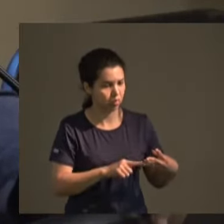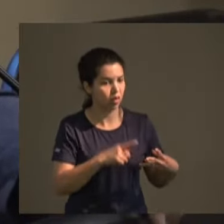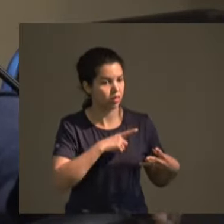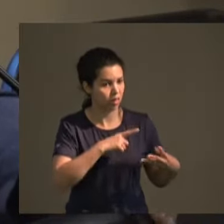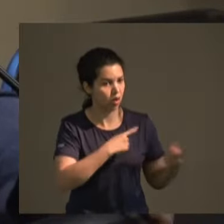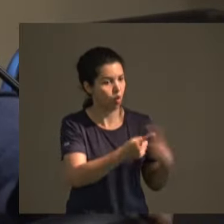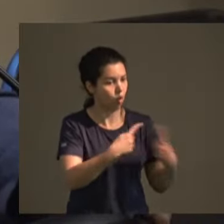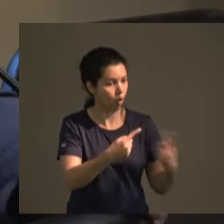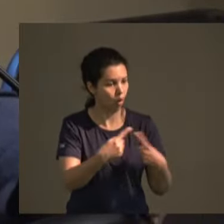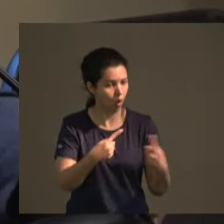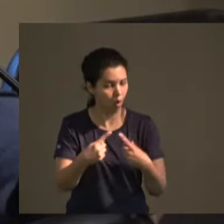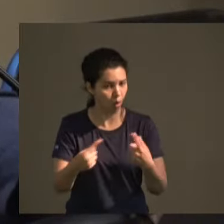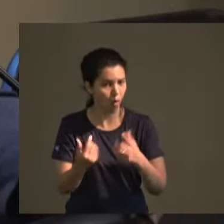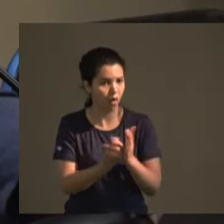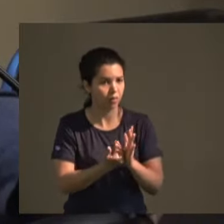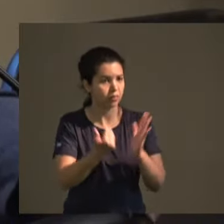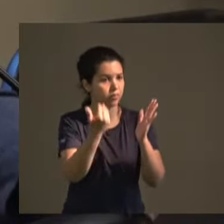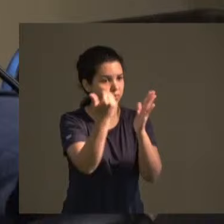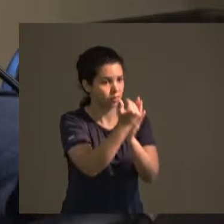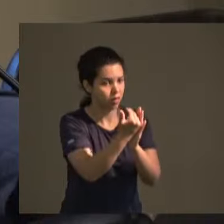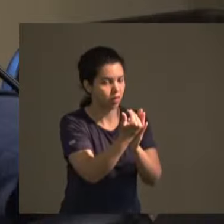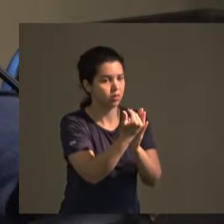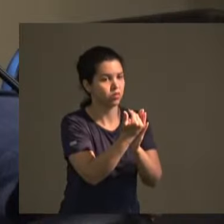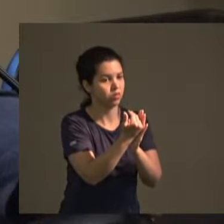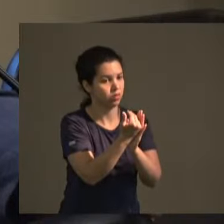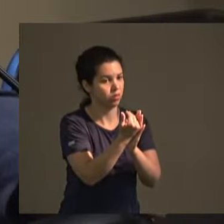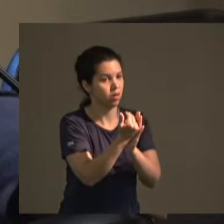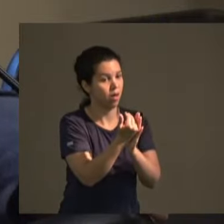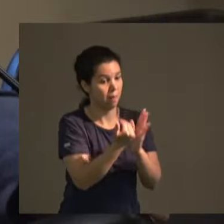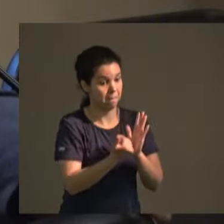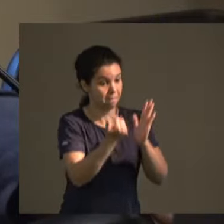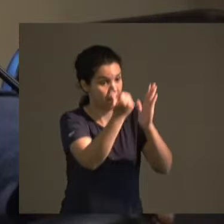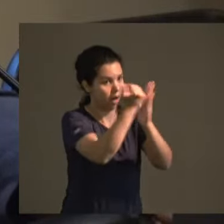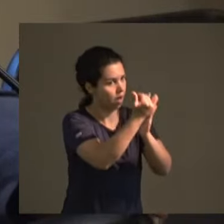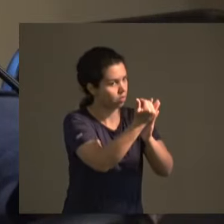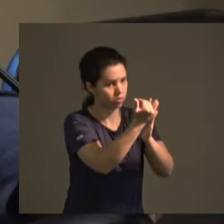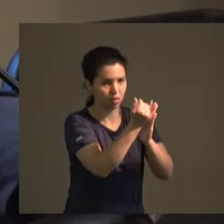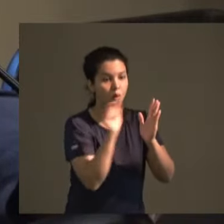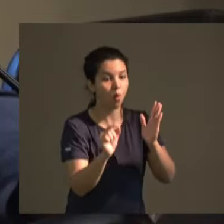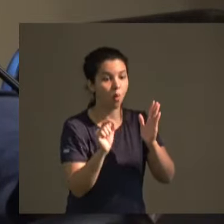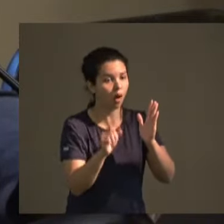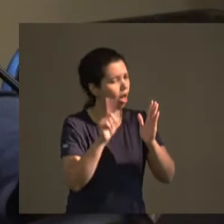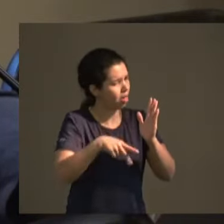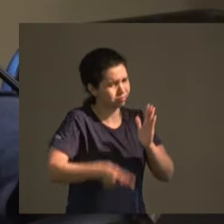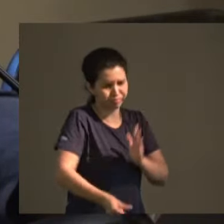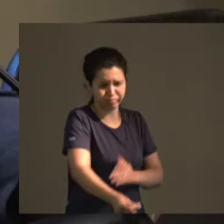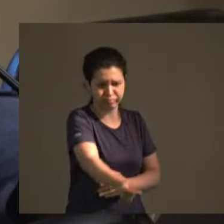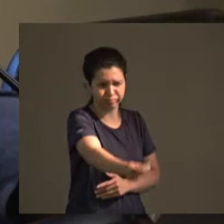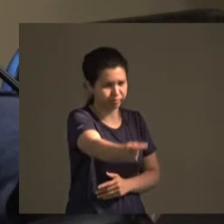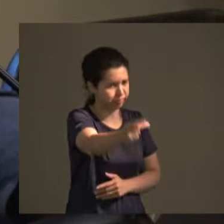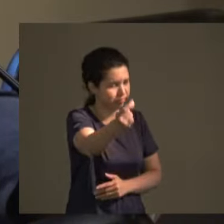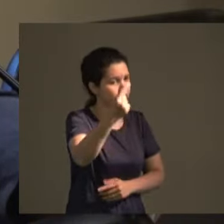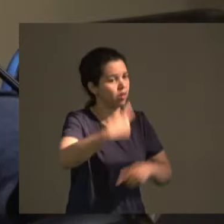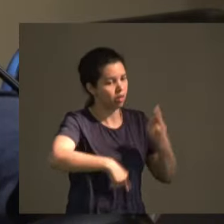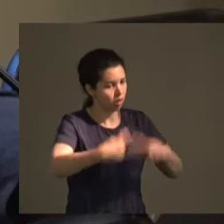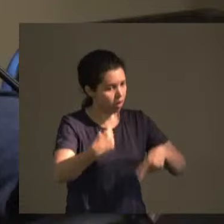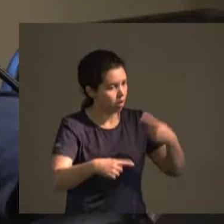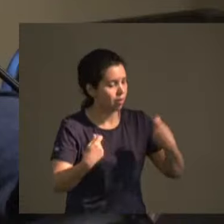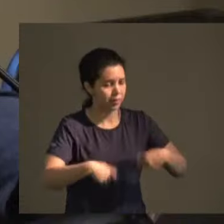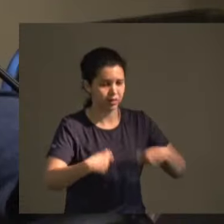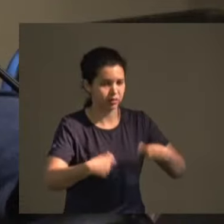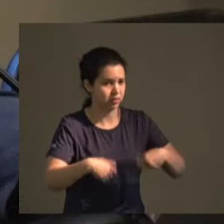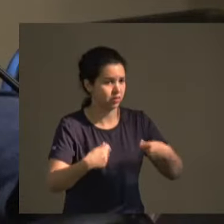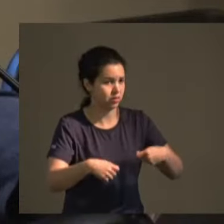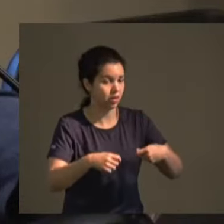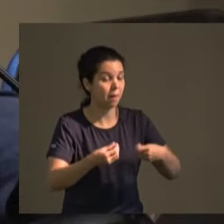ainda mais, né, como eu disse, mais é infinito, para que a gente possa ir construindo essas melhorias, porque